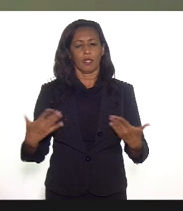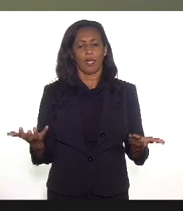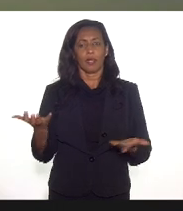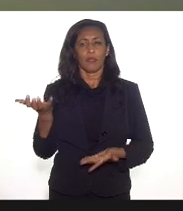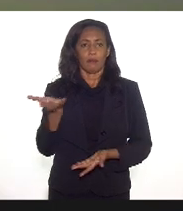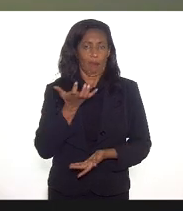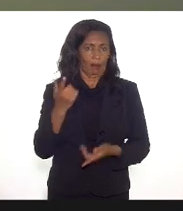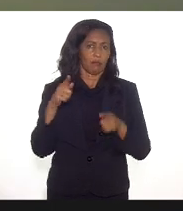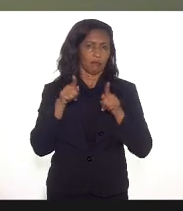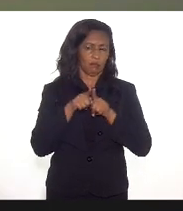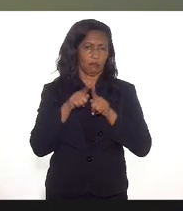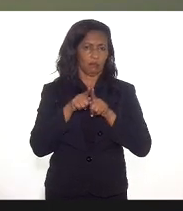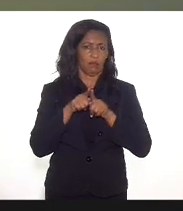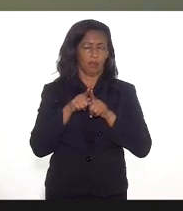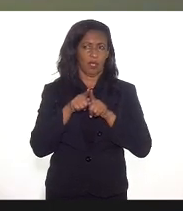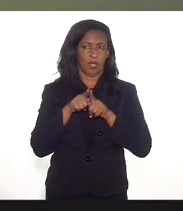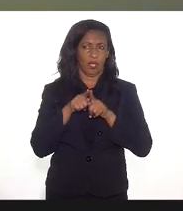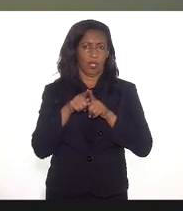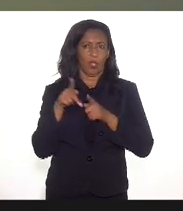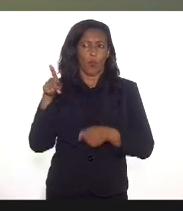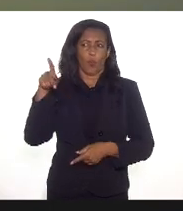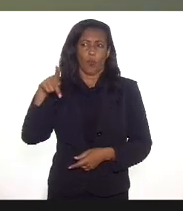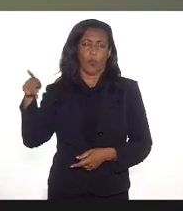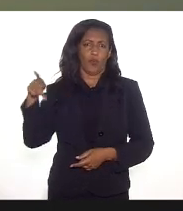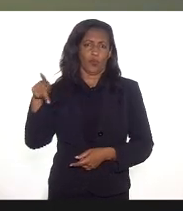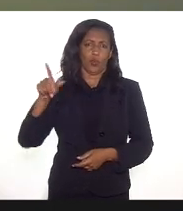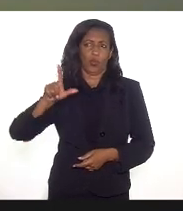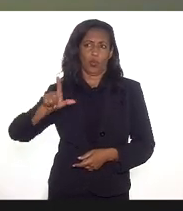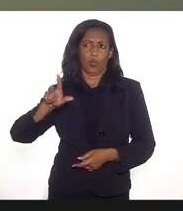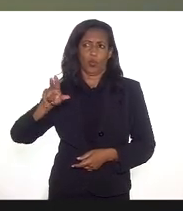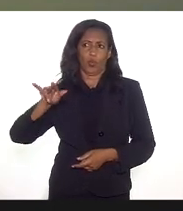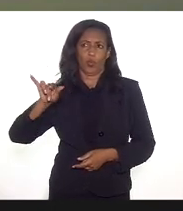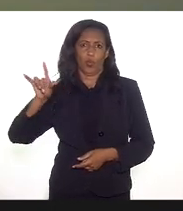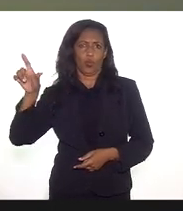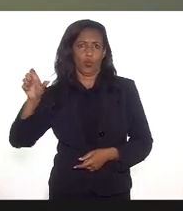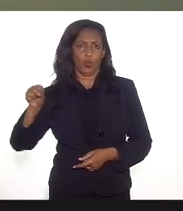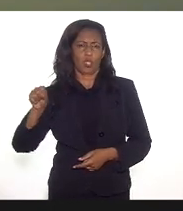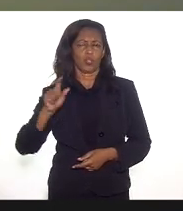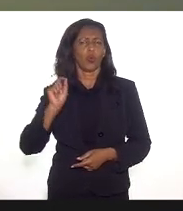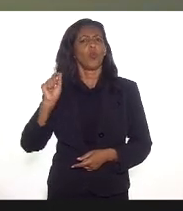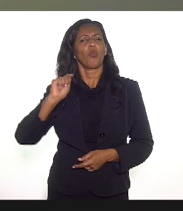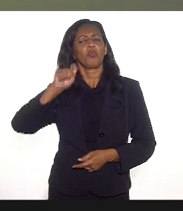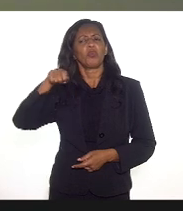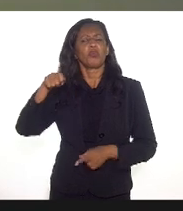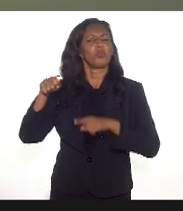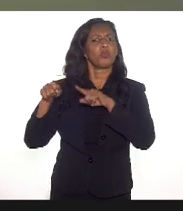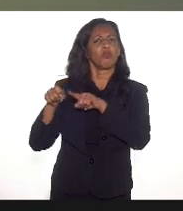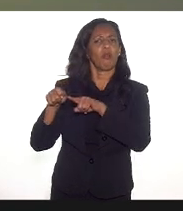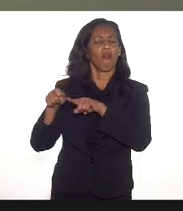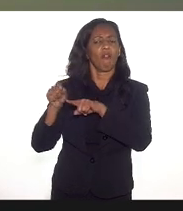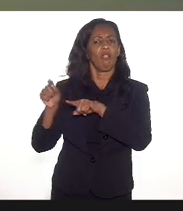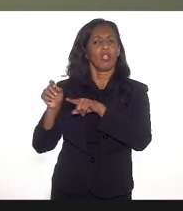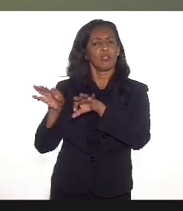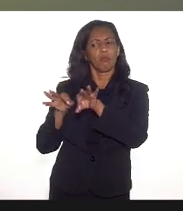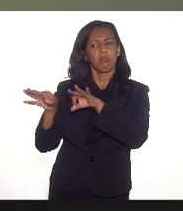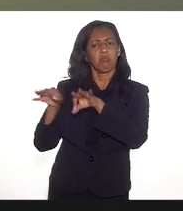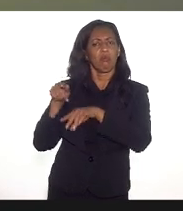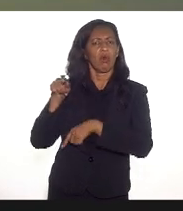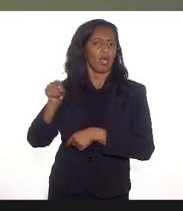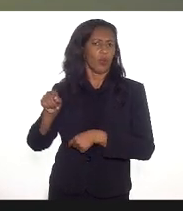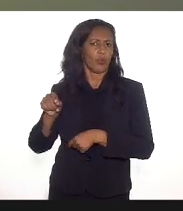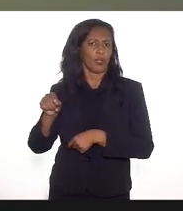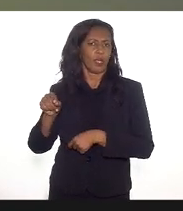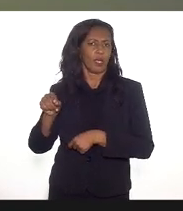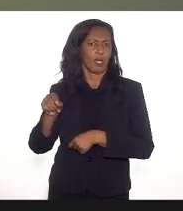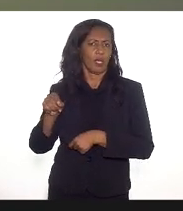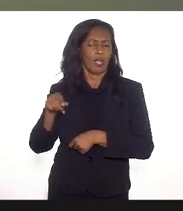aqui com a fala do professor Luiz Melo para lembrar o que, que significa esse plano, o que, que significa